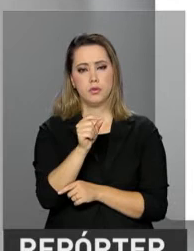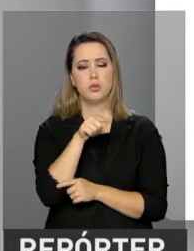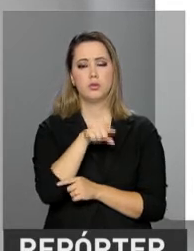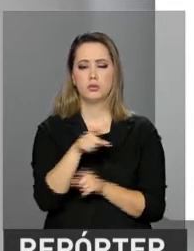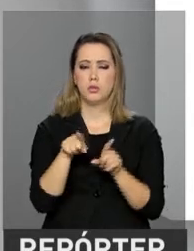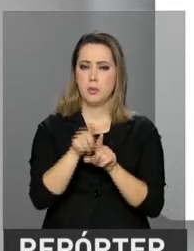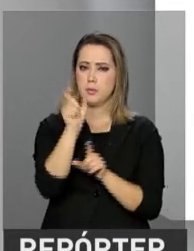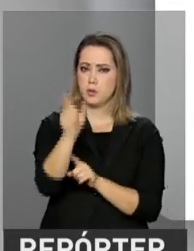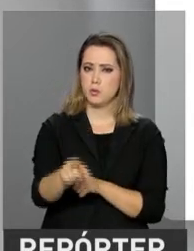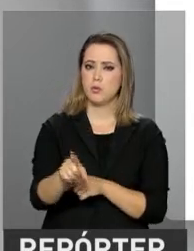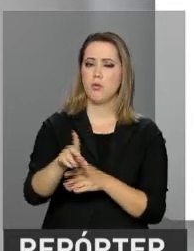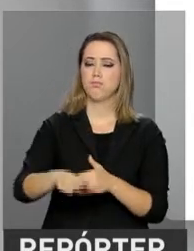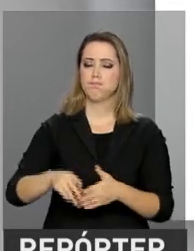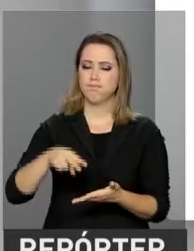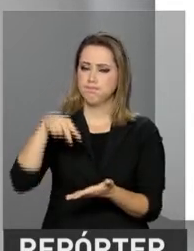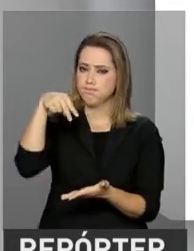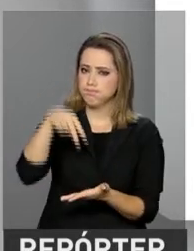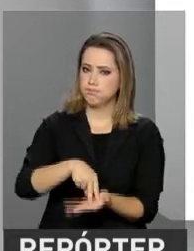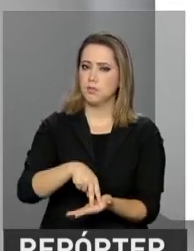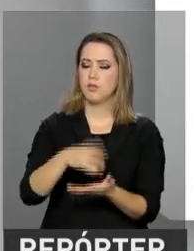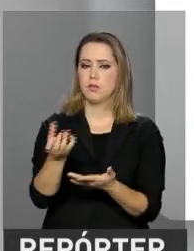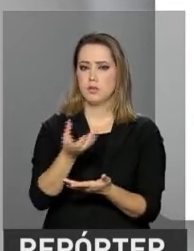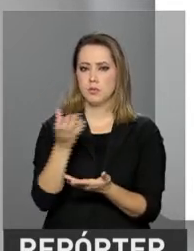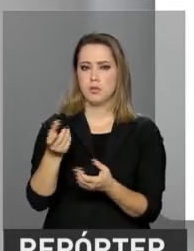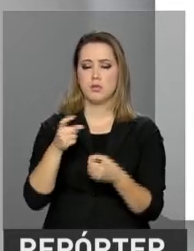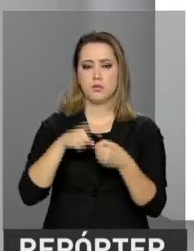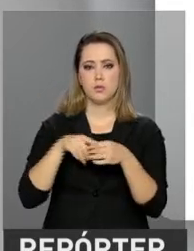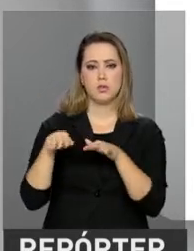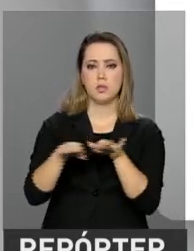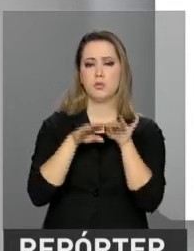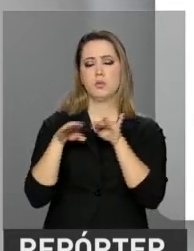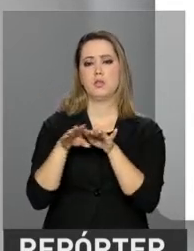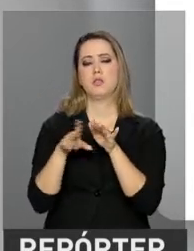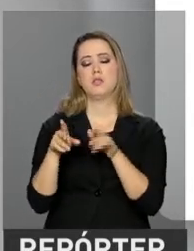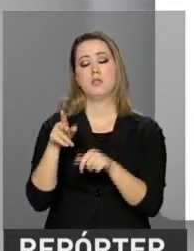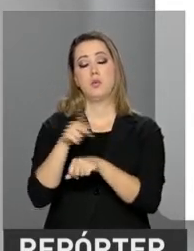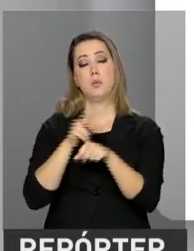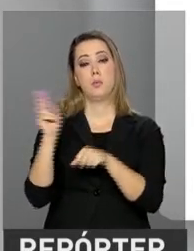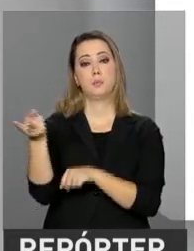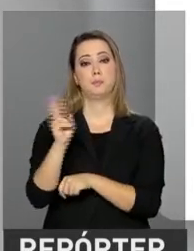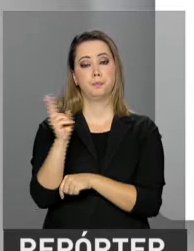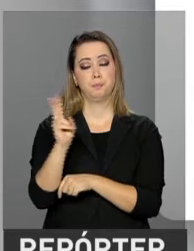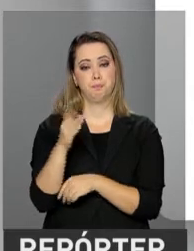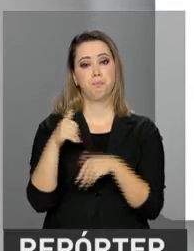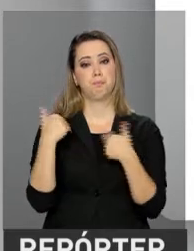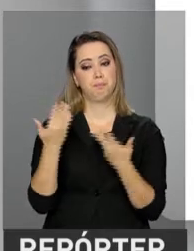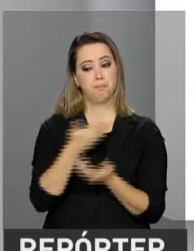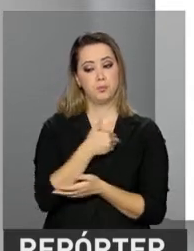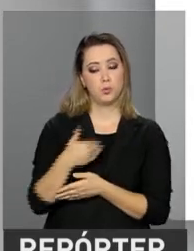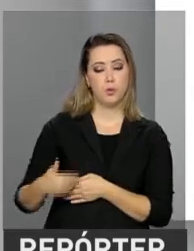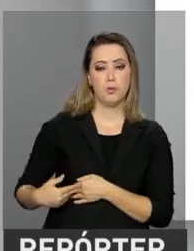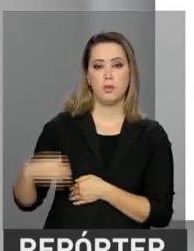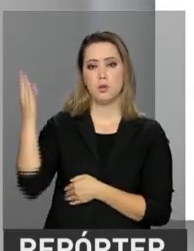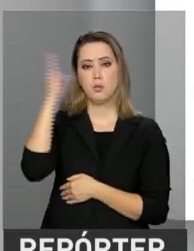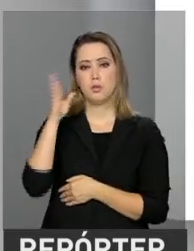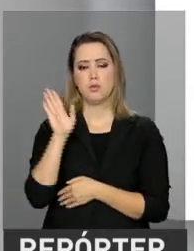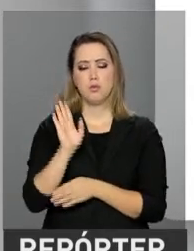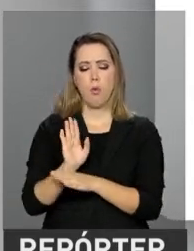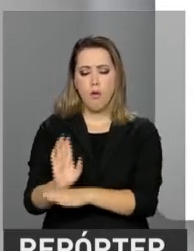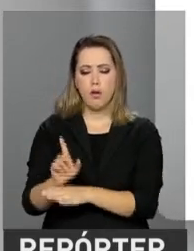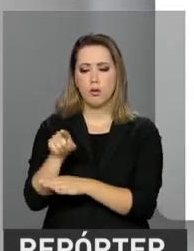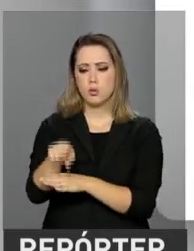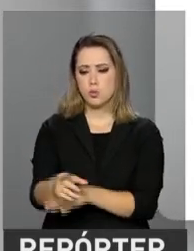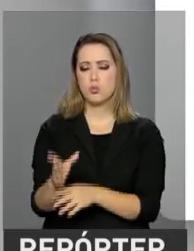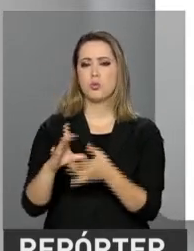da democracia na venezuela e o governo brasileiro manifestou apoio à sua liberdade e repúdio